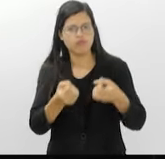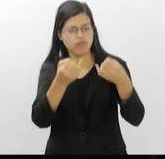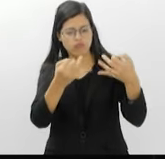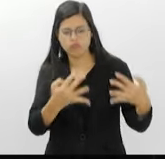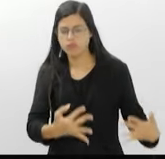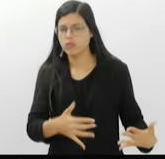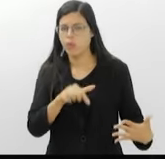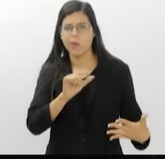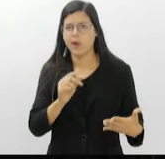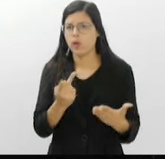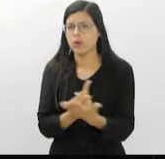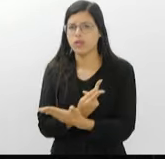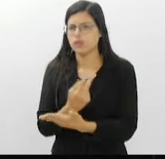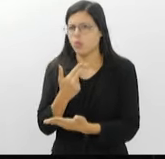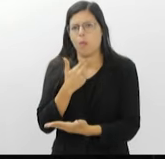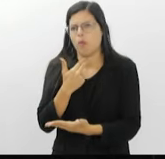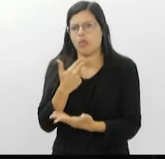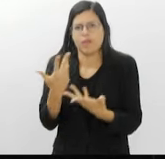aceitar que eles estão acima da lei.